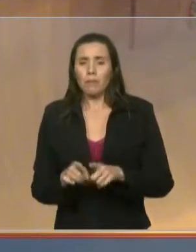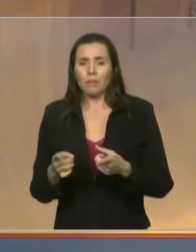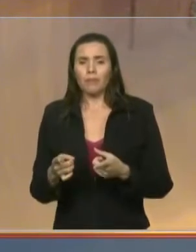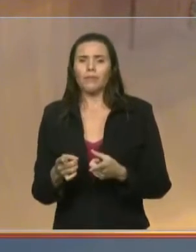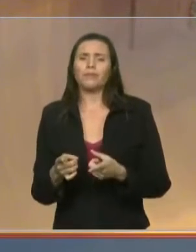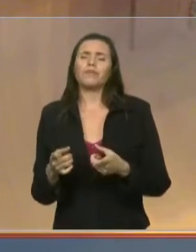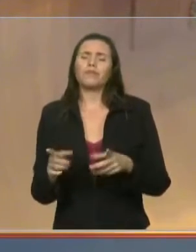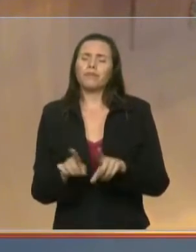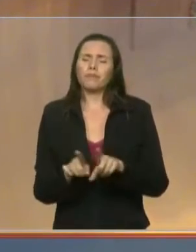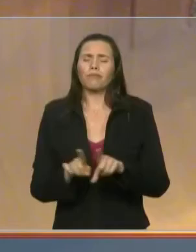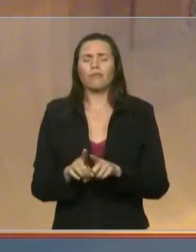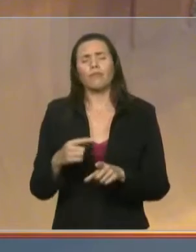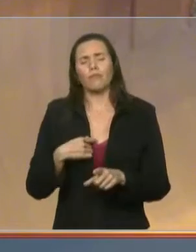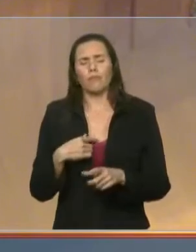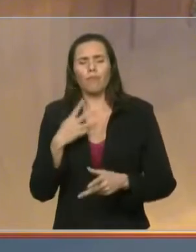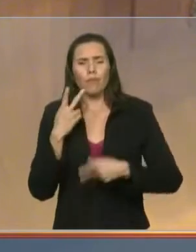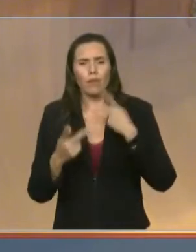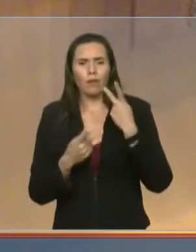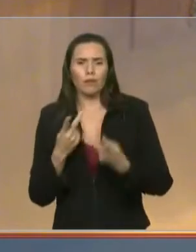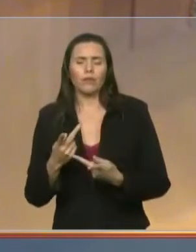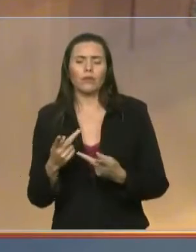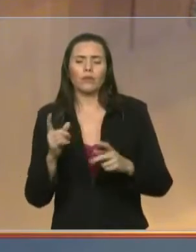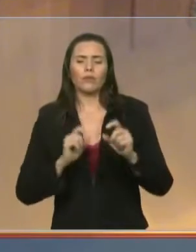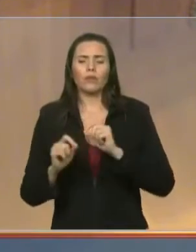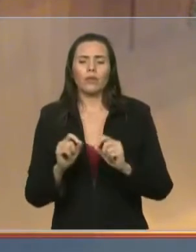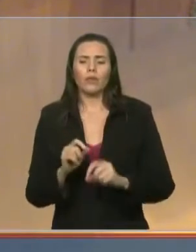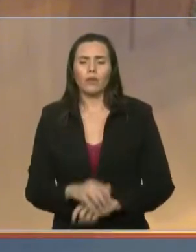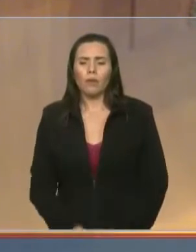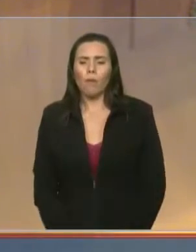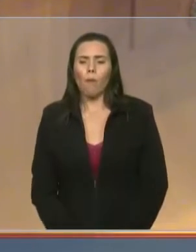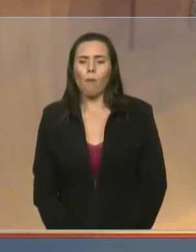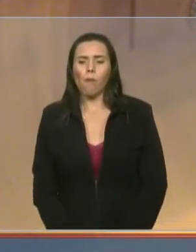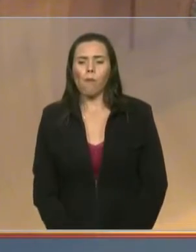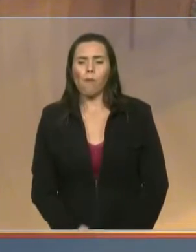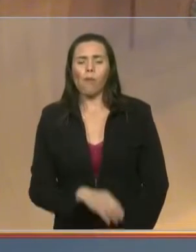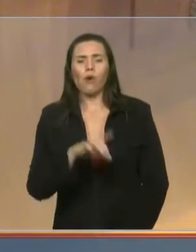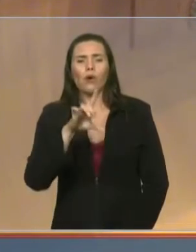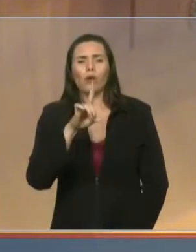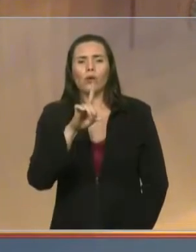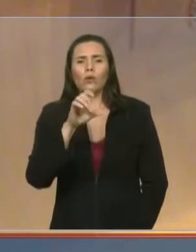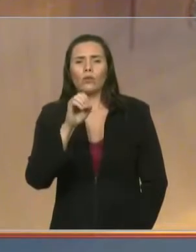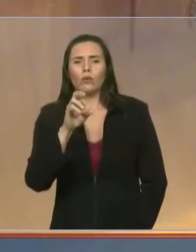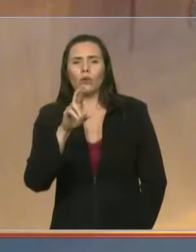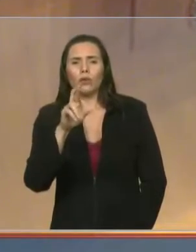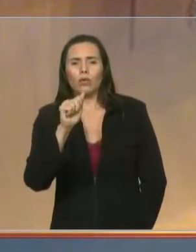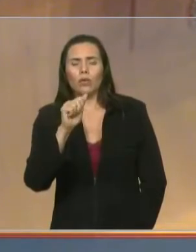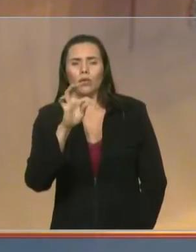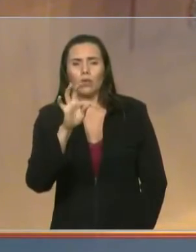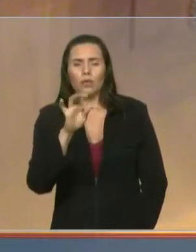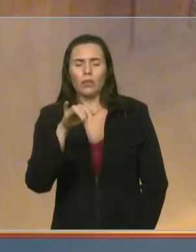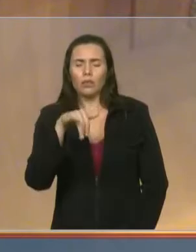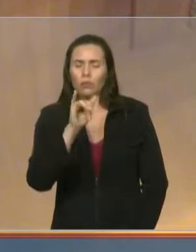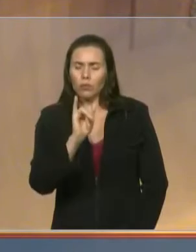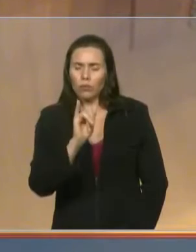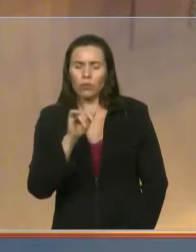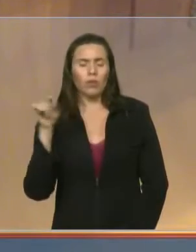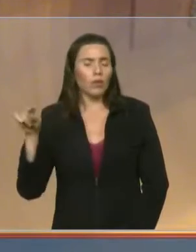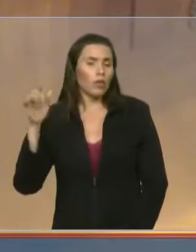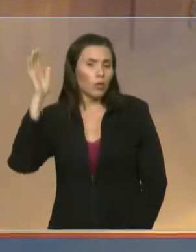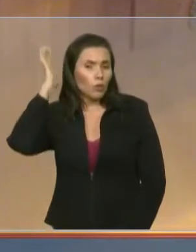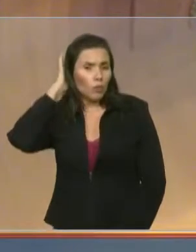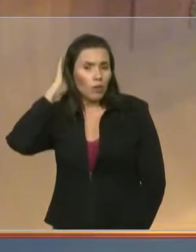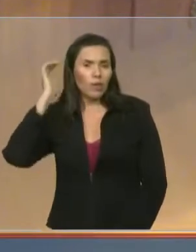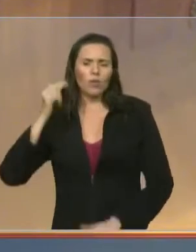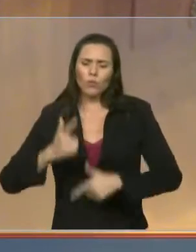também faço questão de destacar é o assassinato da irmã Dorothy, no Pará, também lutando por